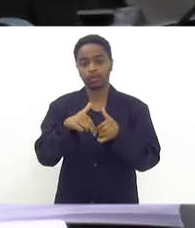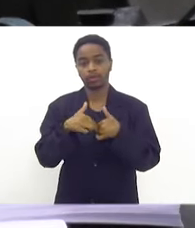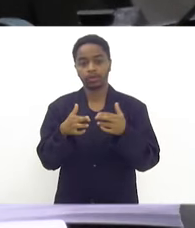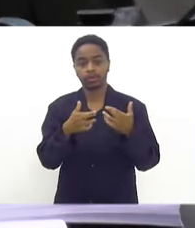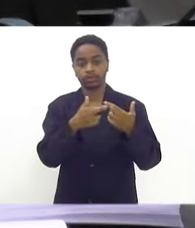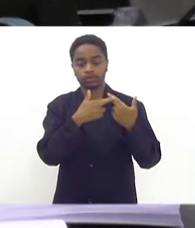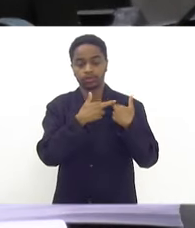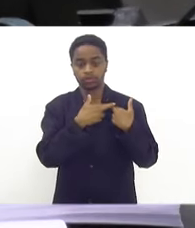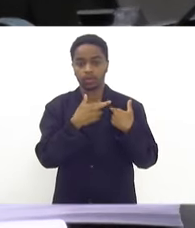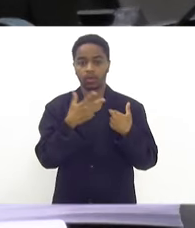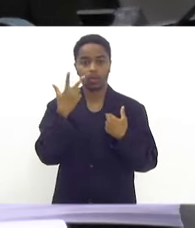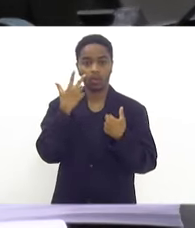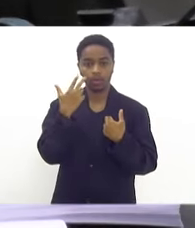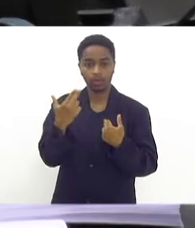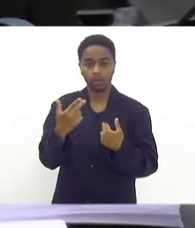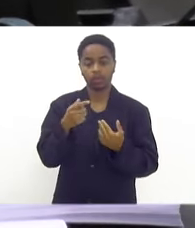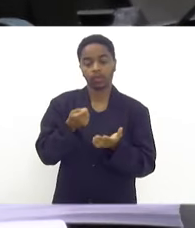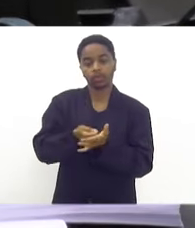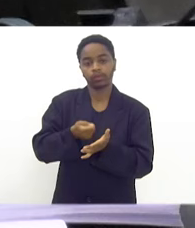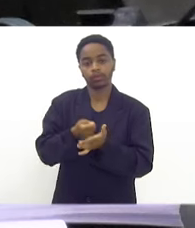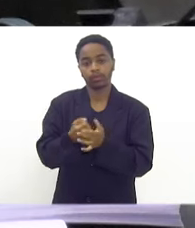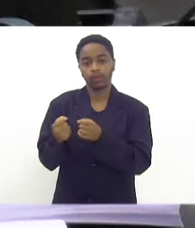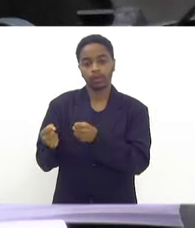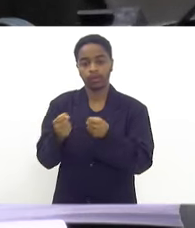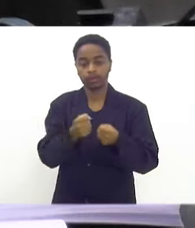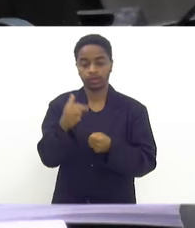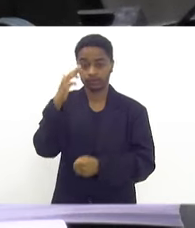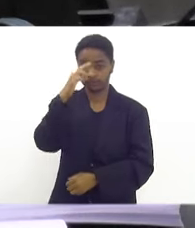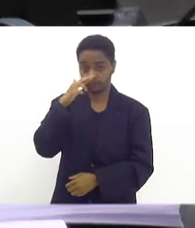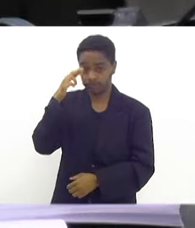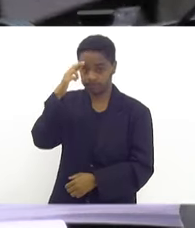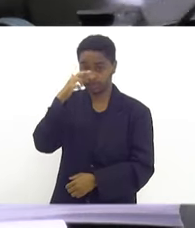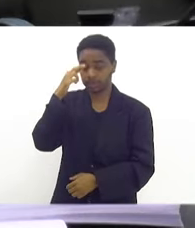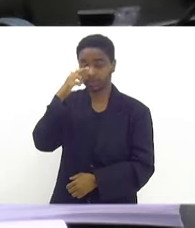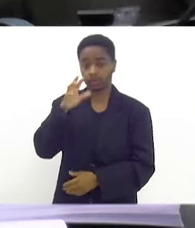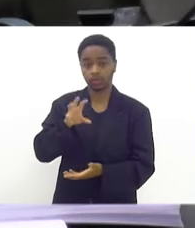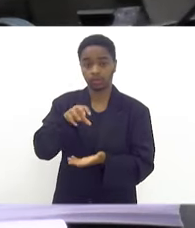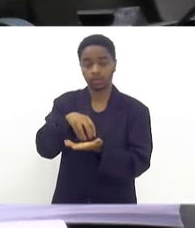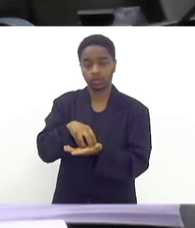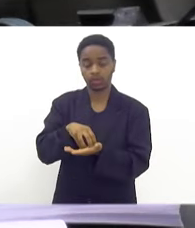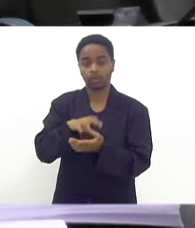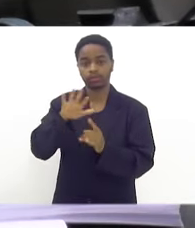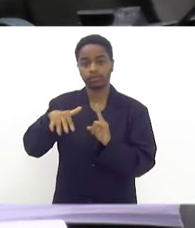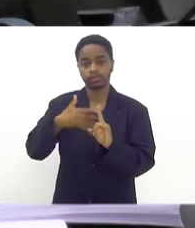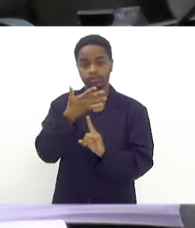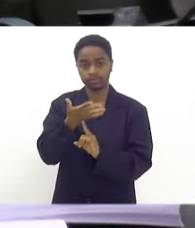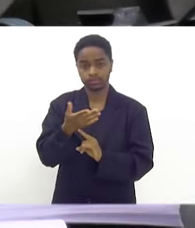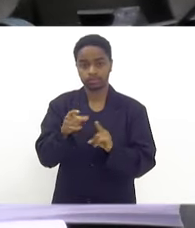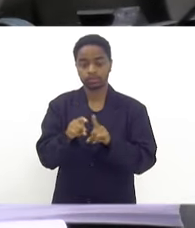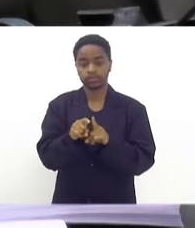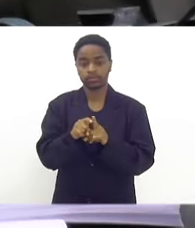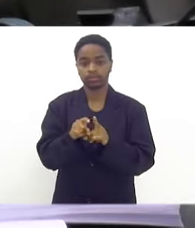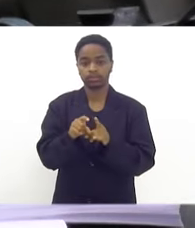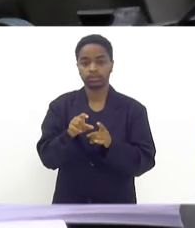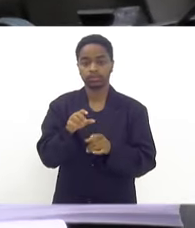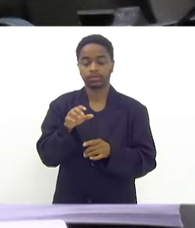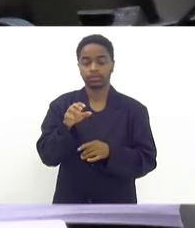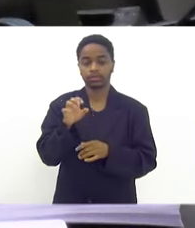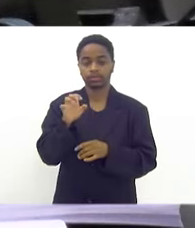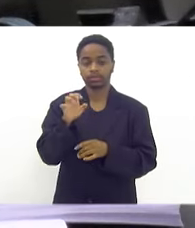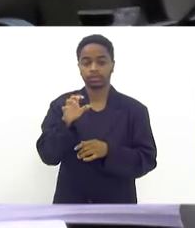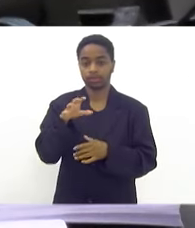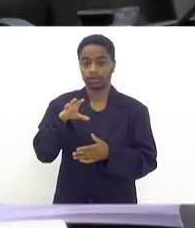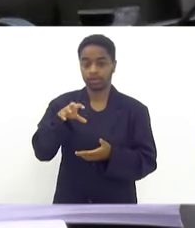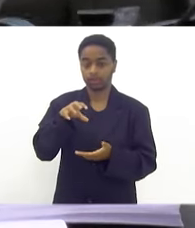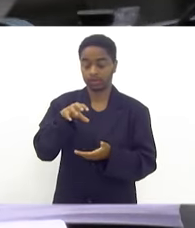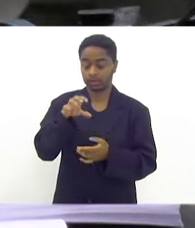material exige o dever de poder de fiscalização dos órgãos ambientais dos entes federativos cuja operação poderá